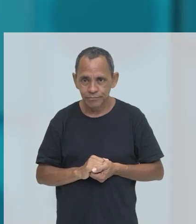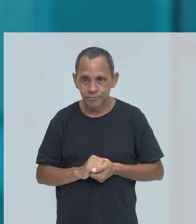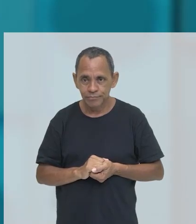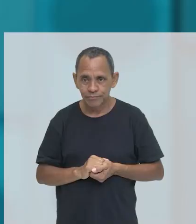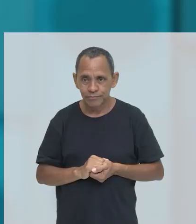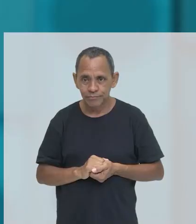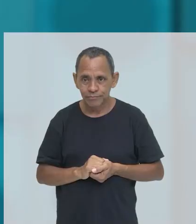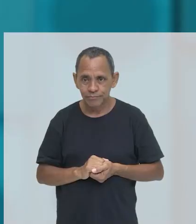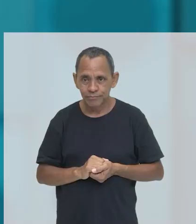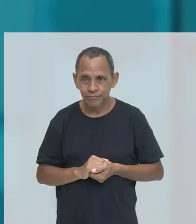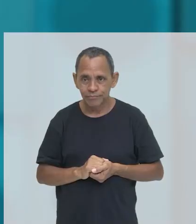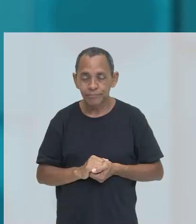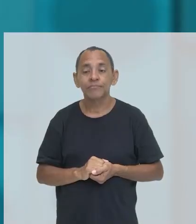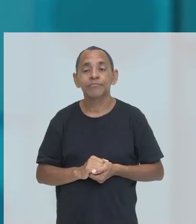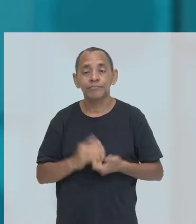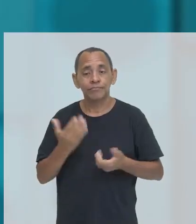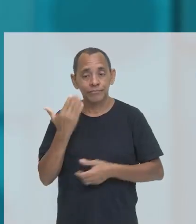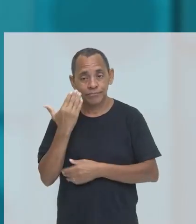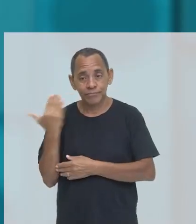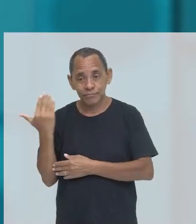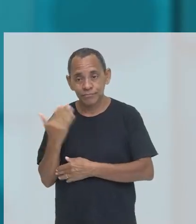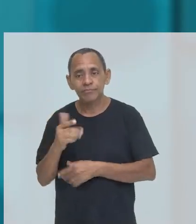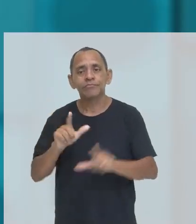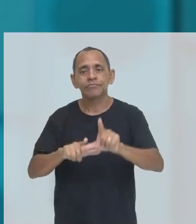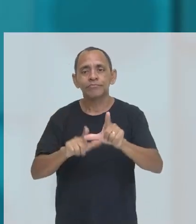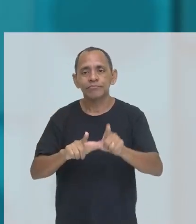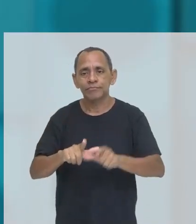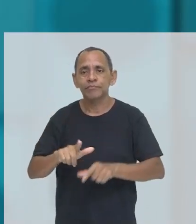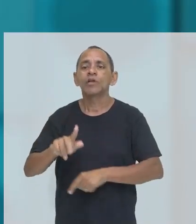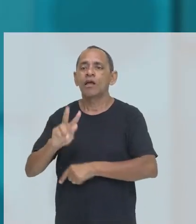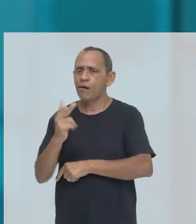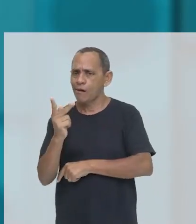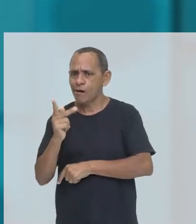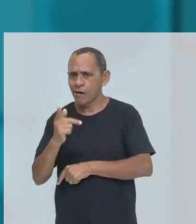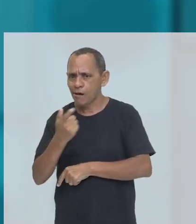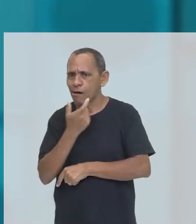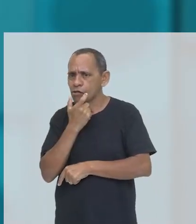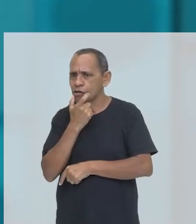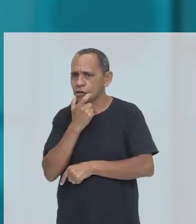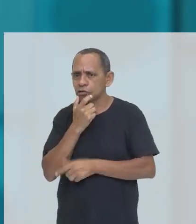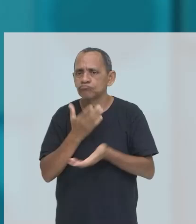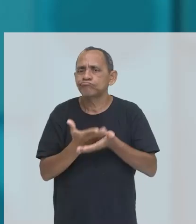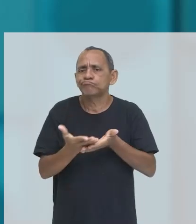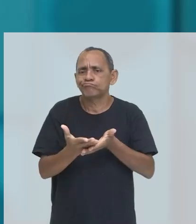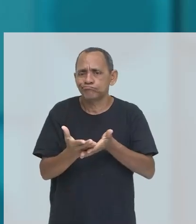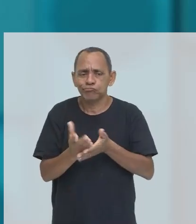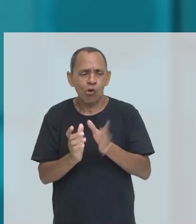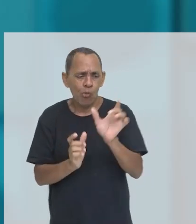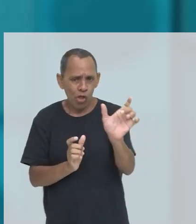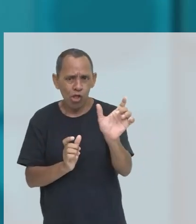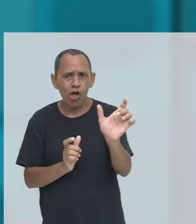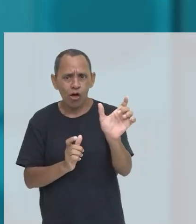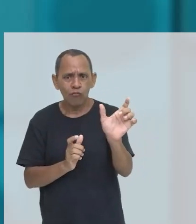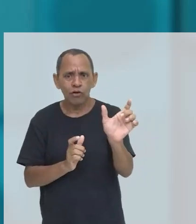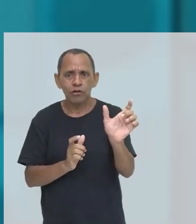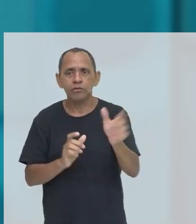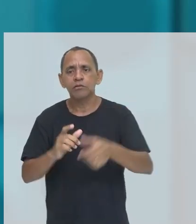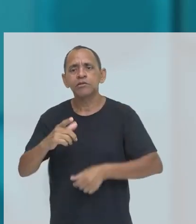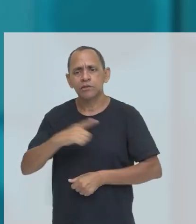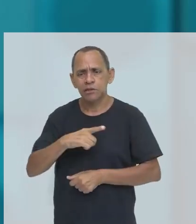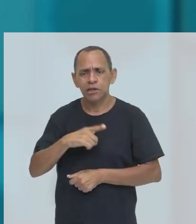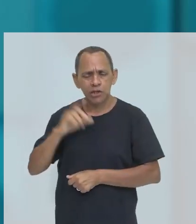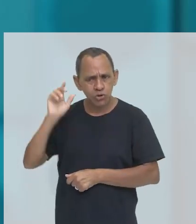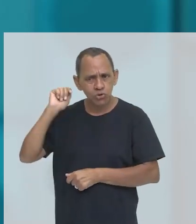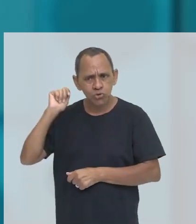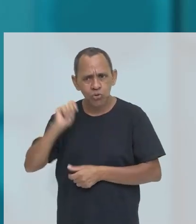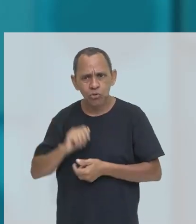Conforme nós acabamos de ver, a letra H em língua inglesa, quando inicia a palavra, ela, na mais das vezes, vai ter som. São